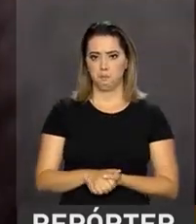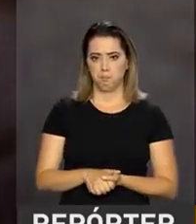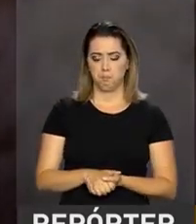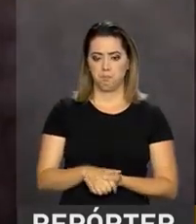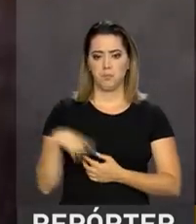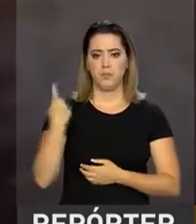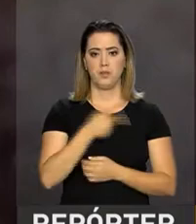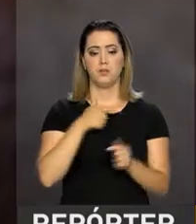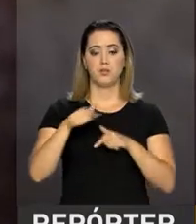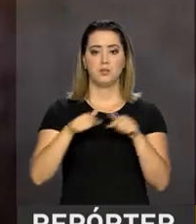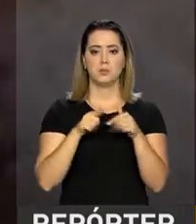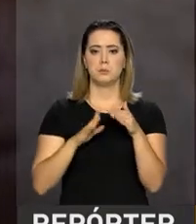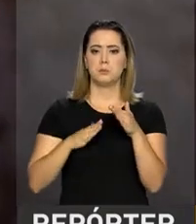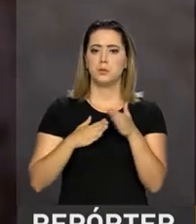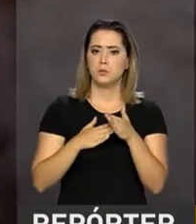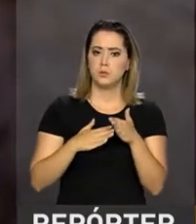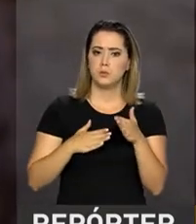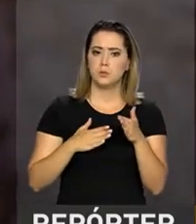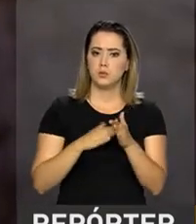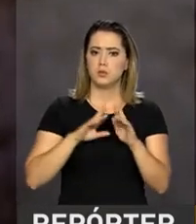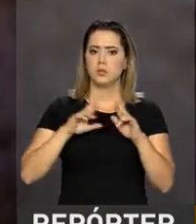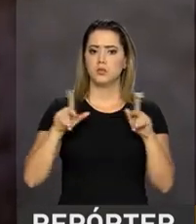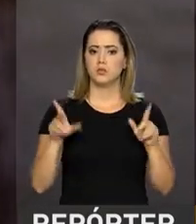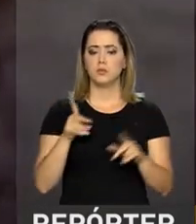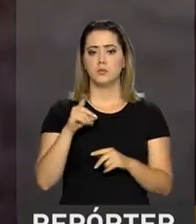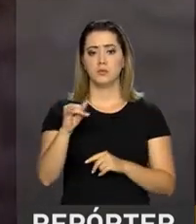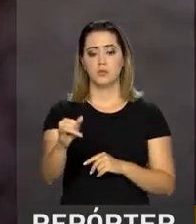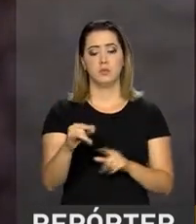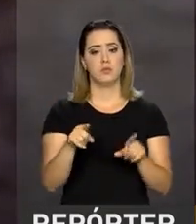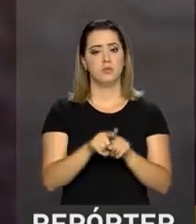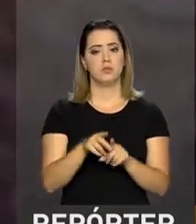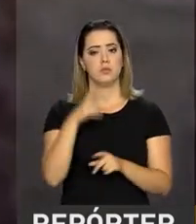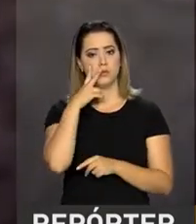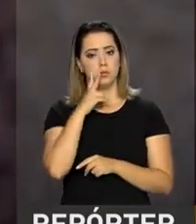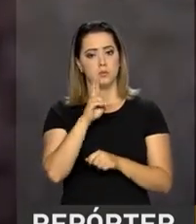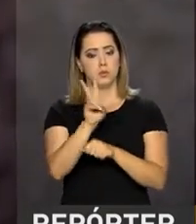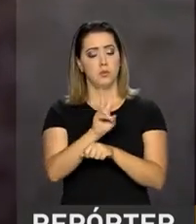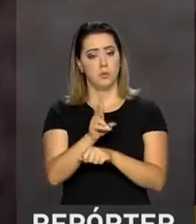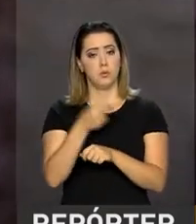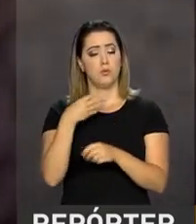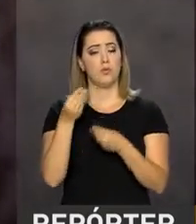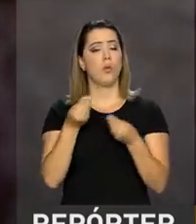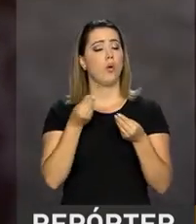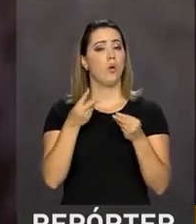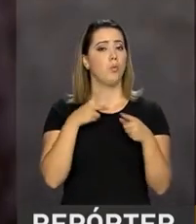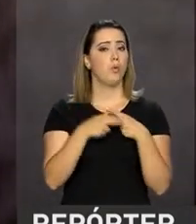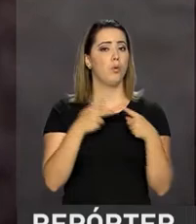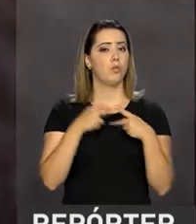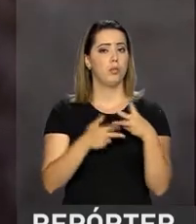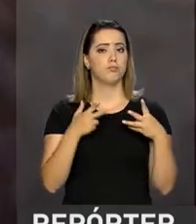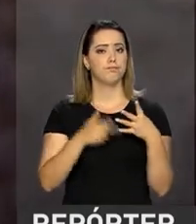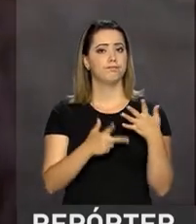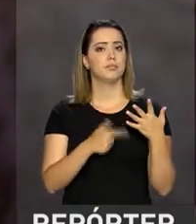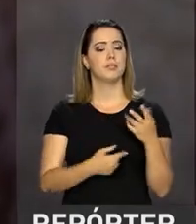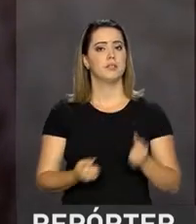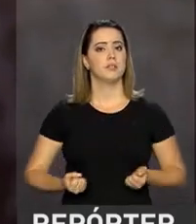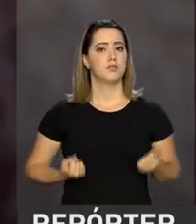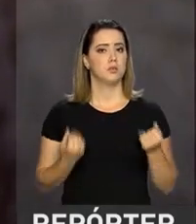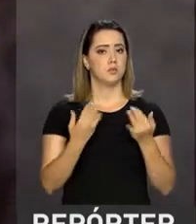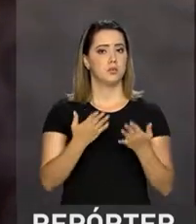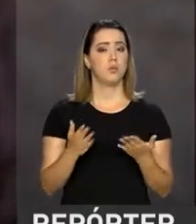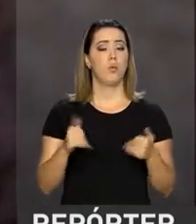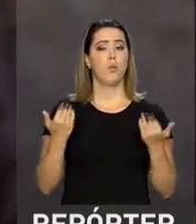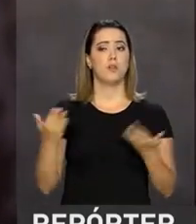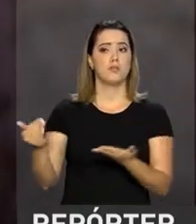ali no limite foram vários dias em que se buscou ver quais os cortes poderiam fazer nas despesas e quais as receitas